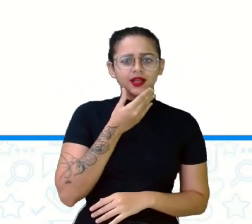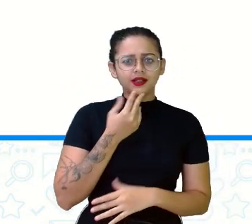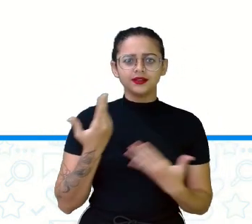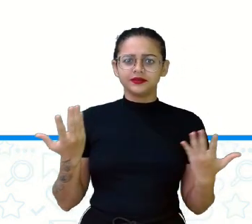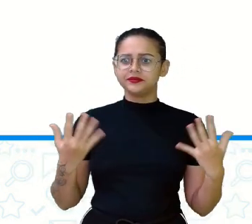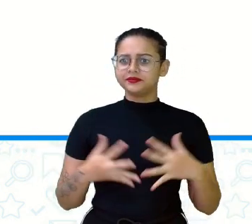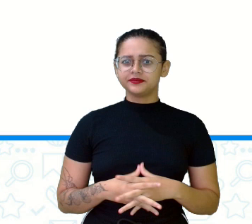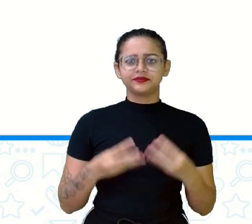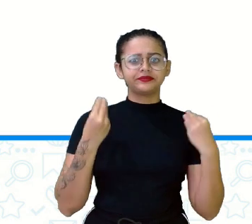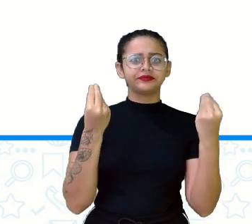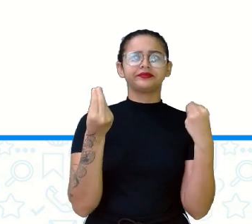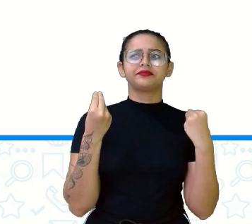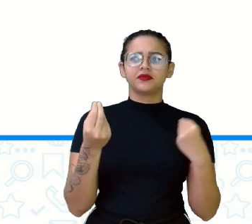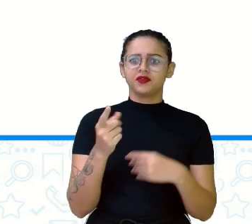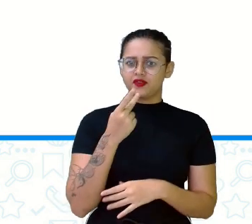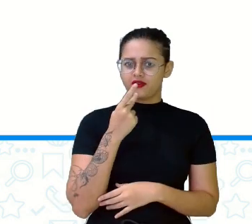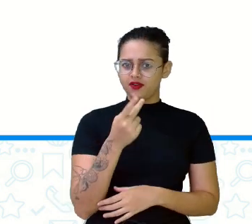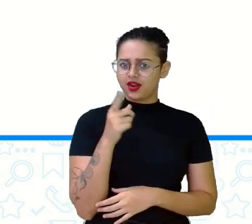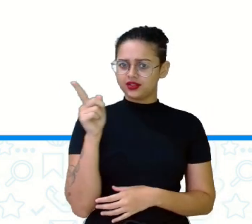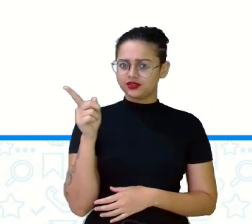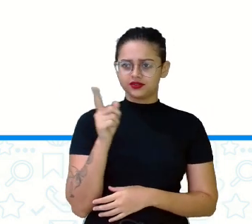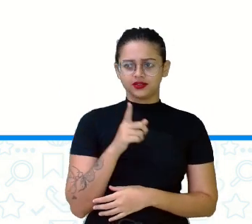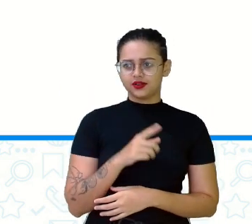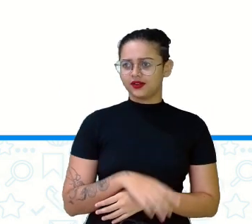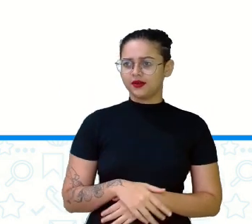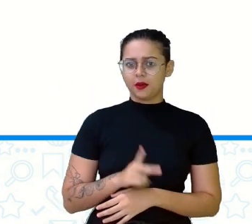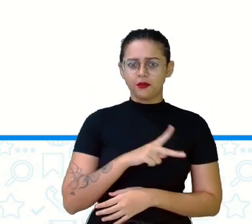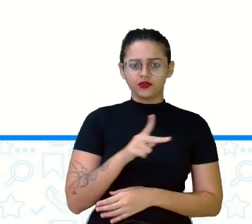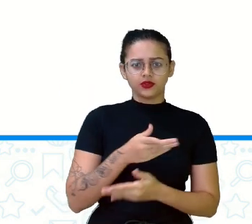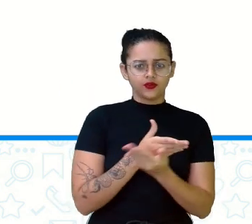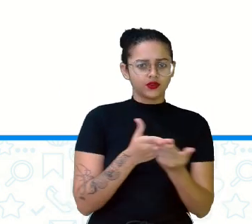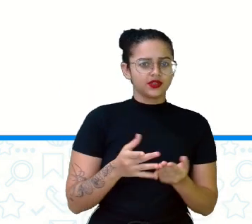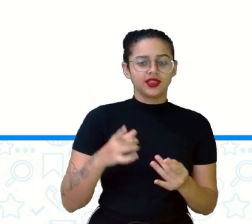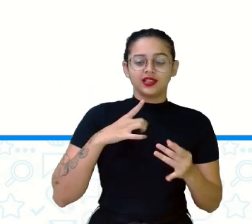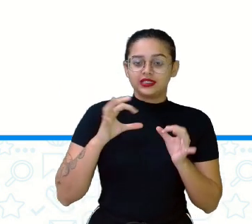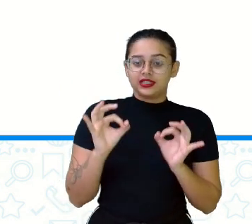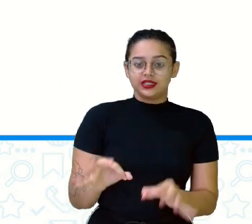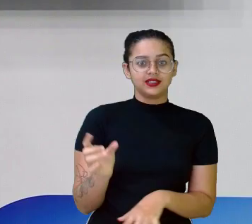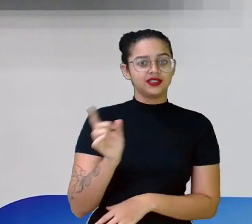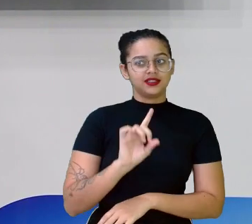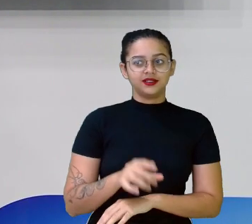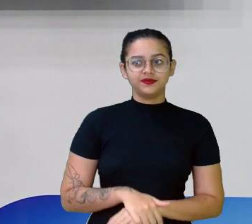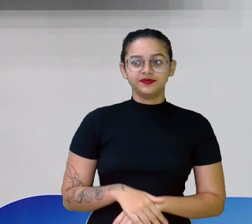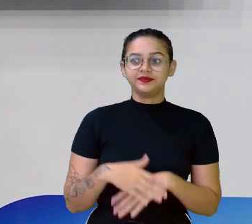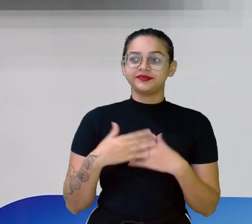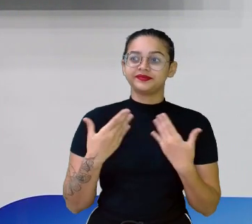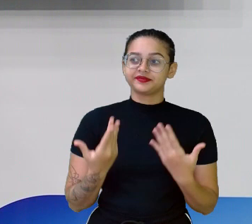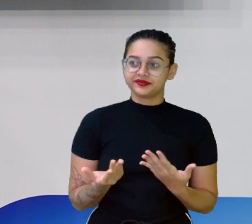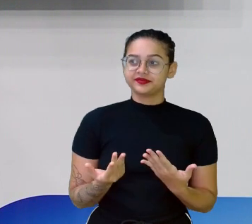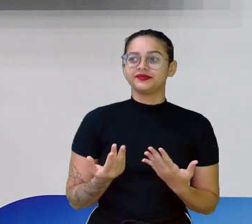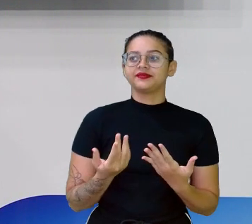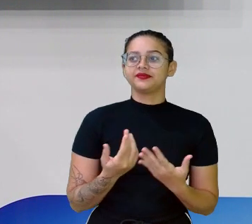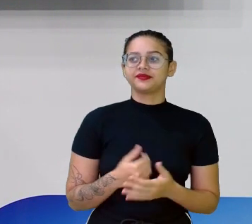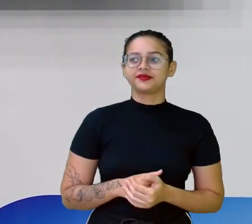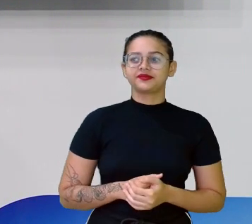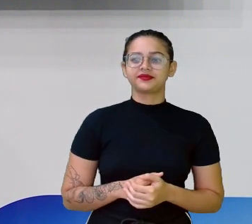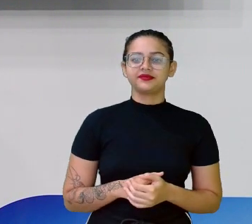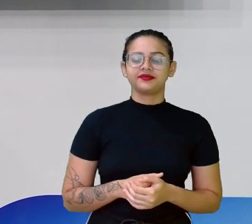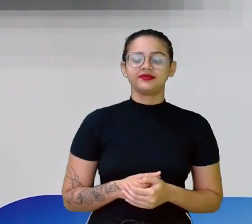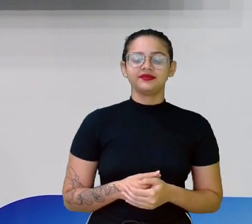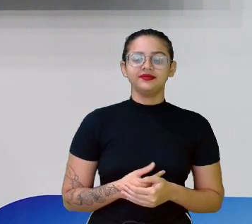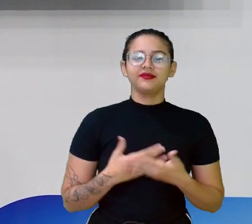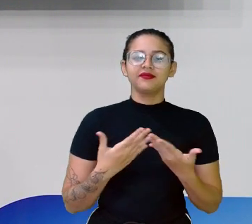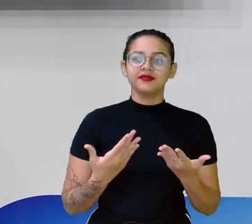Vocês não vão usar essa desculpa aí para a professora de vocês, vão? Tenho certeza que não. Então, não sigam aí o exemplo